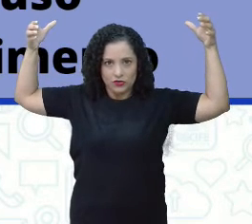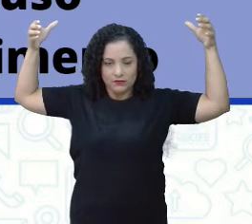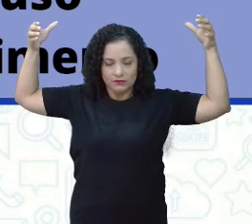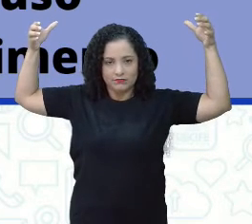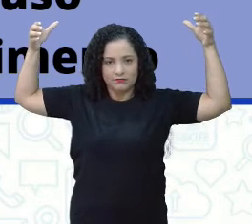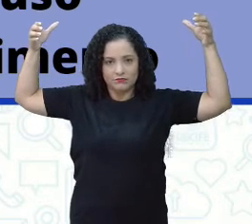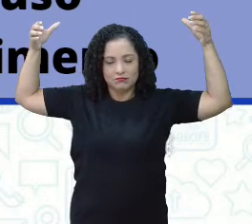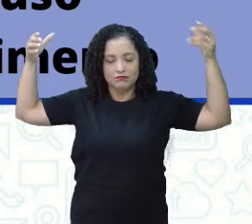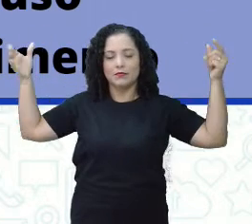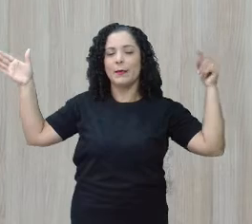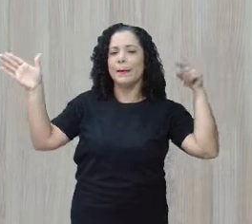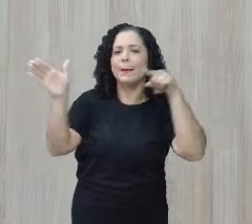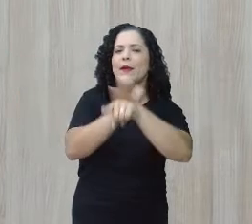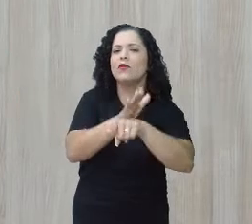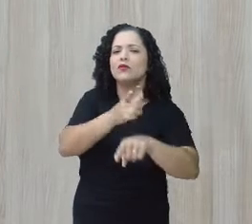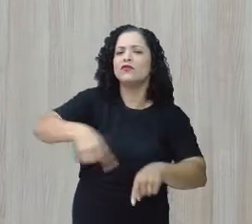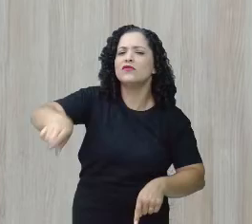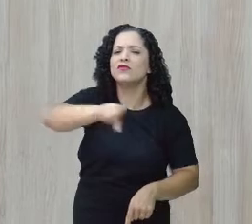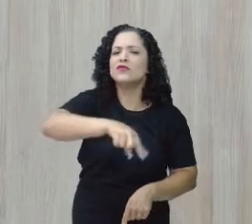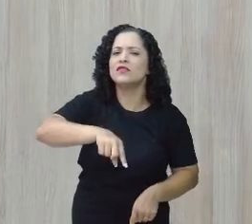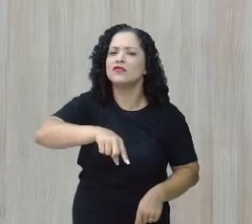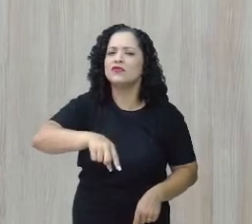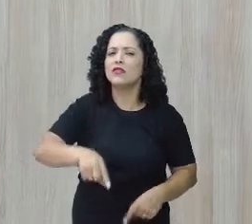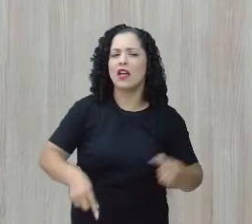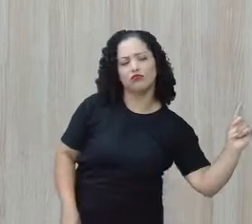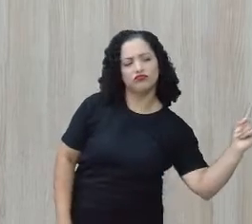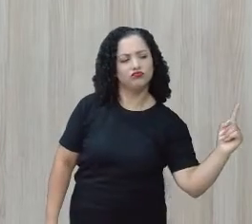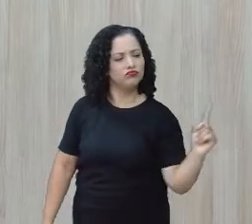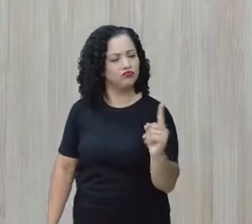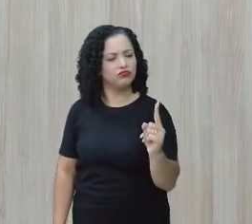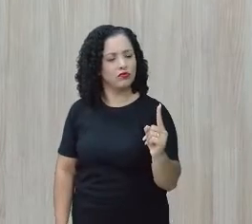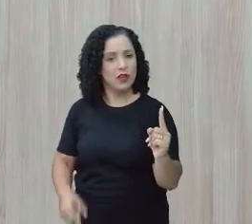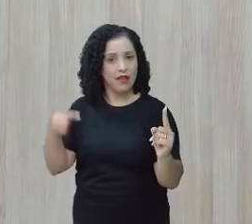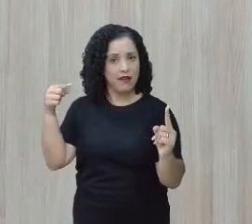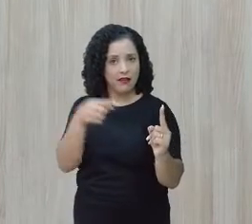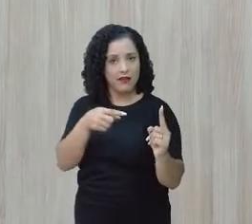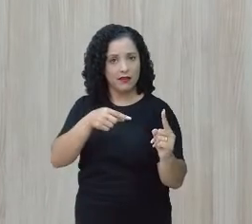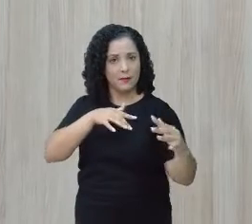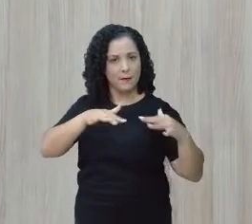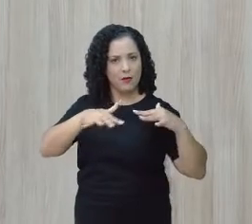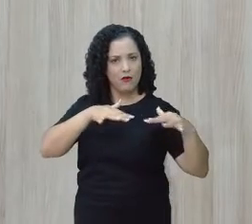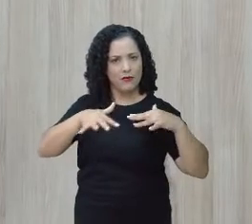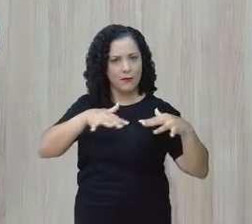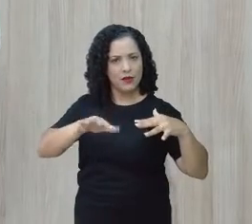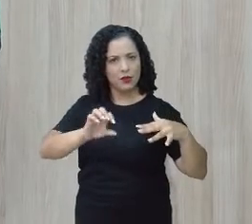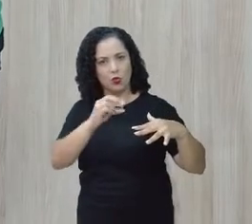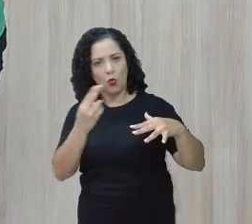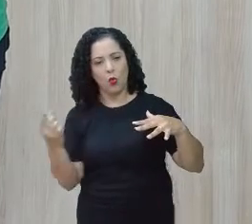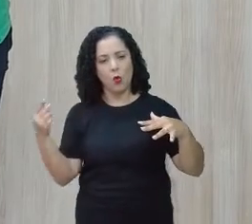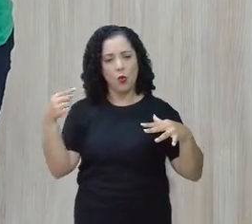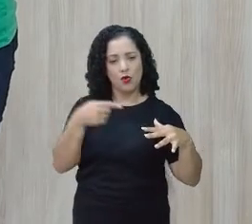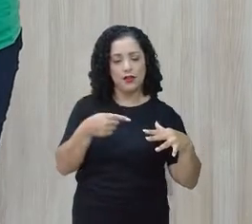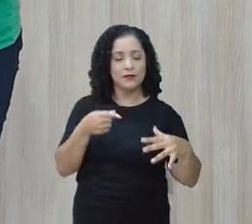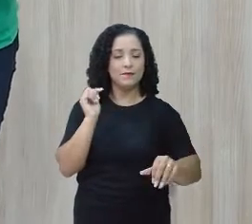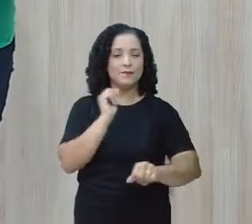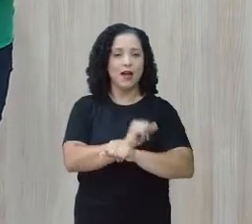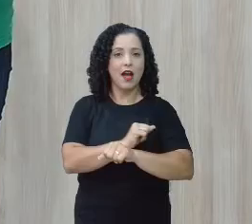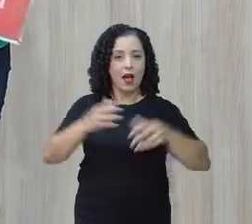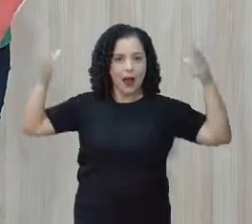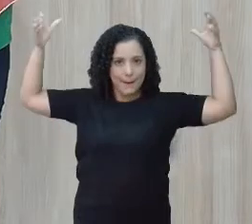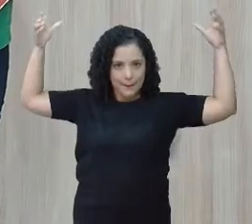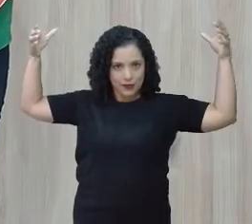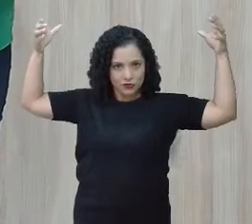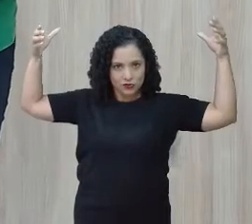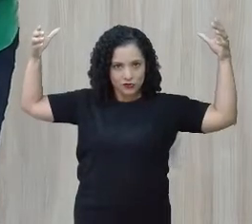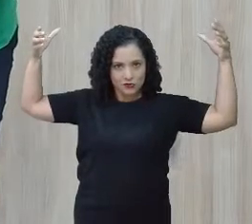aí a vocês, ele está em movimento ou em repouso? Essa prancha está em movimento ou em